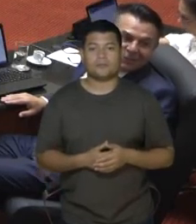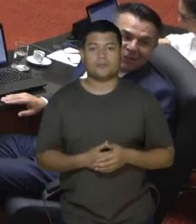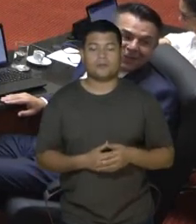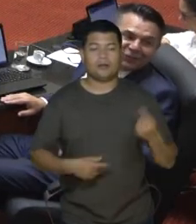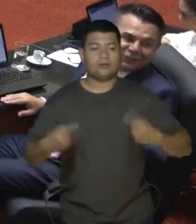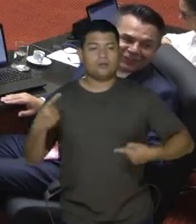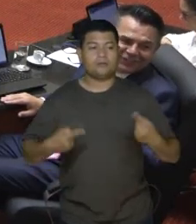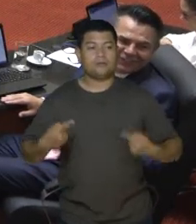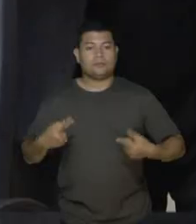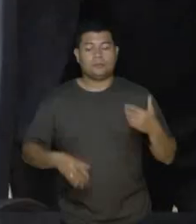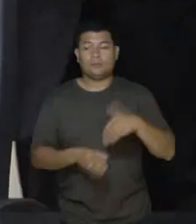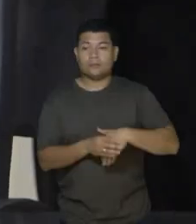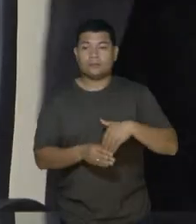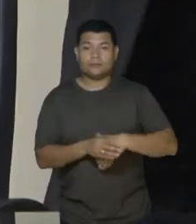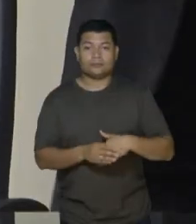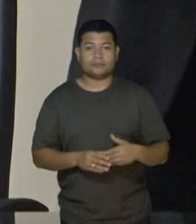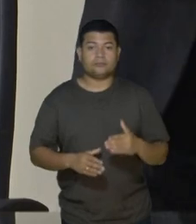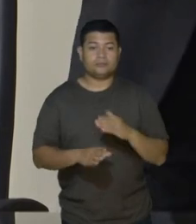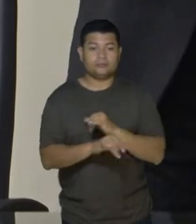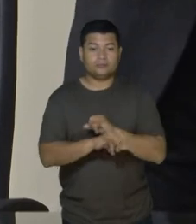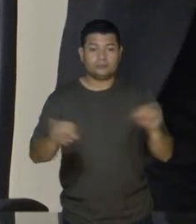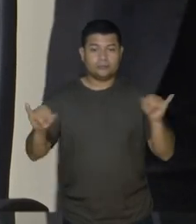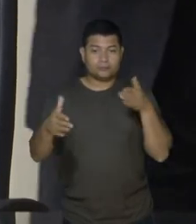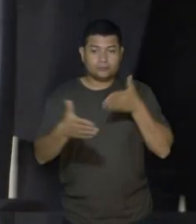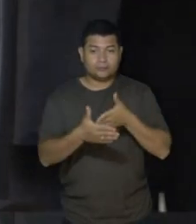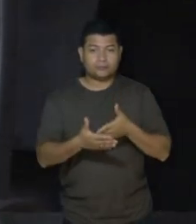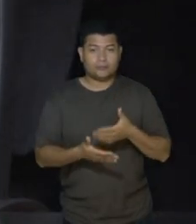Discussão e votação em turno único da mensagem de veto